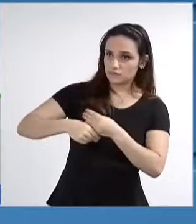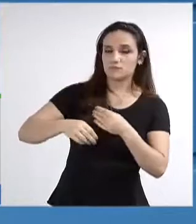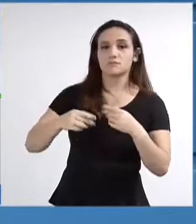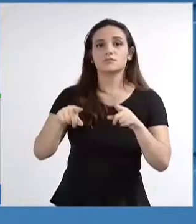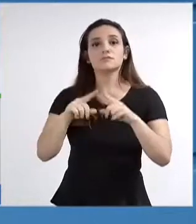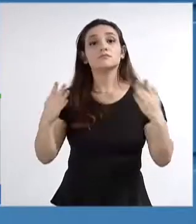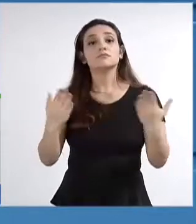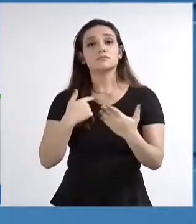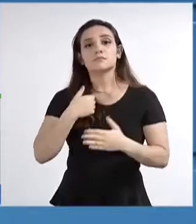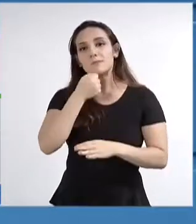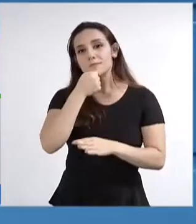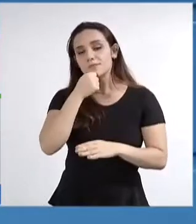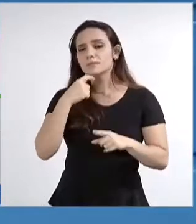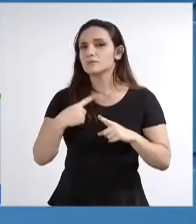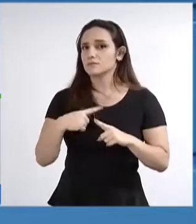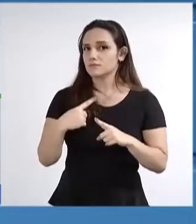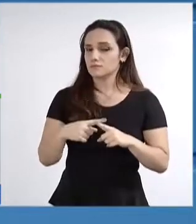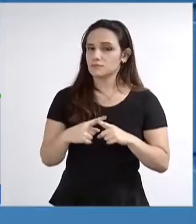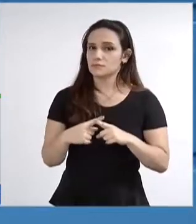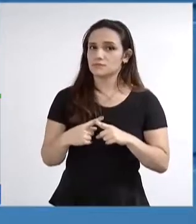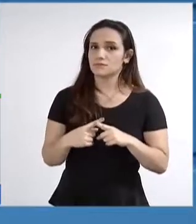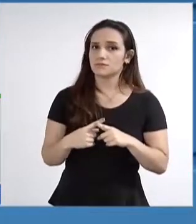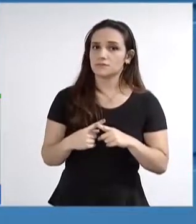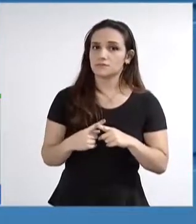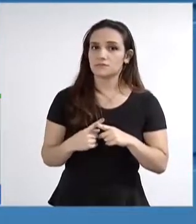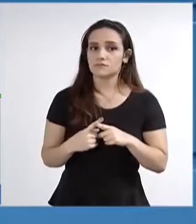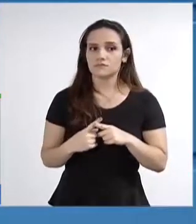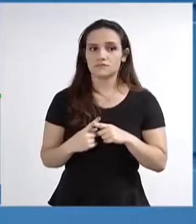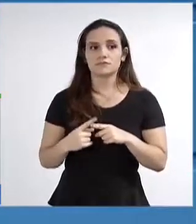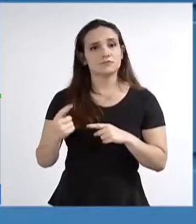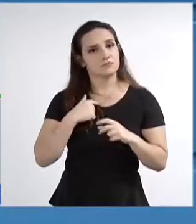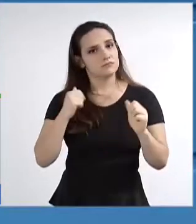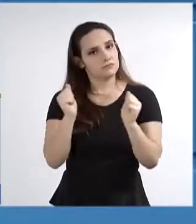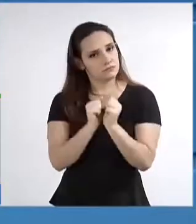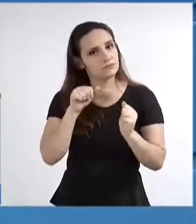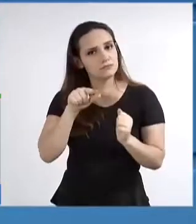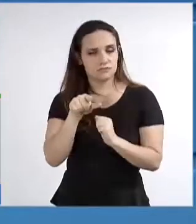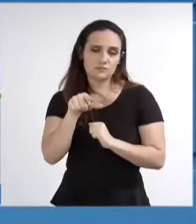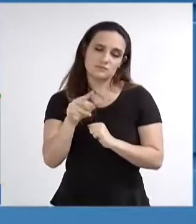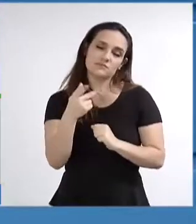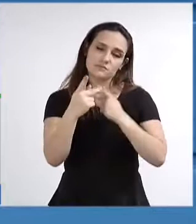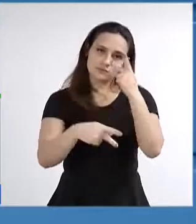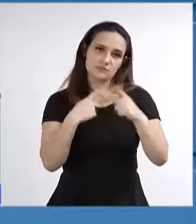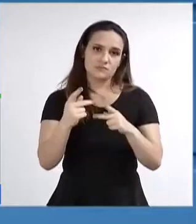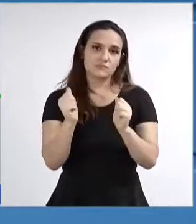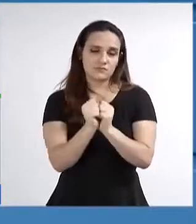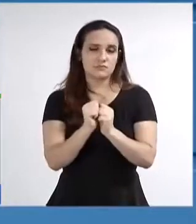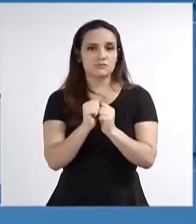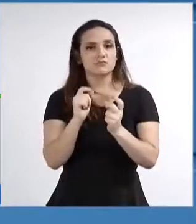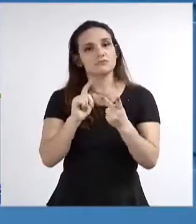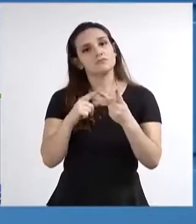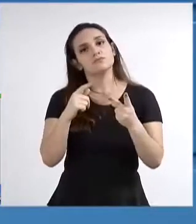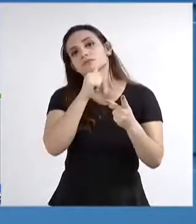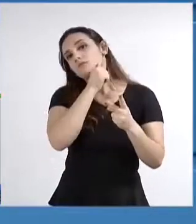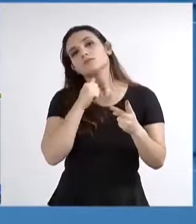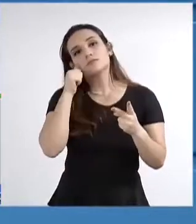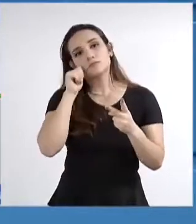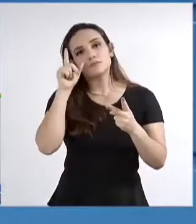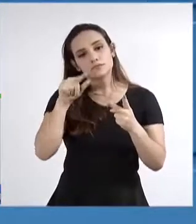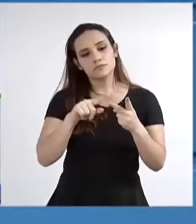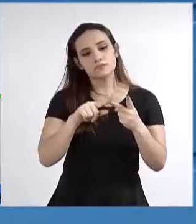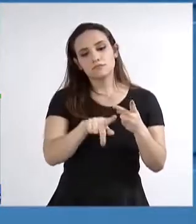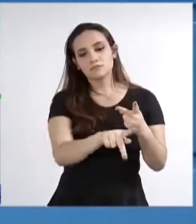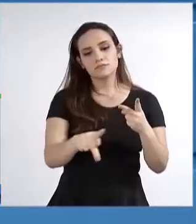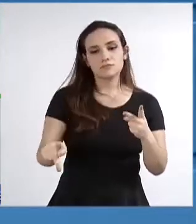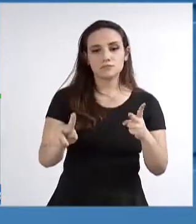este microfone, porque, como disse Vossa Excelência, eu estive presente juntamente com o deputado Vaz, que é o presidente da Comissão de Saúde desta